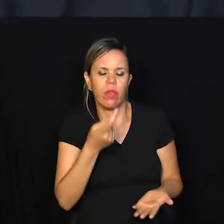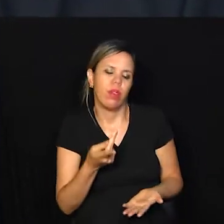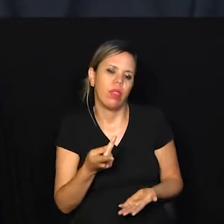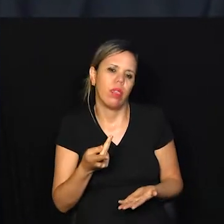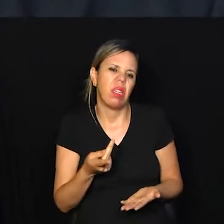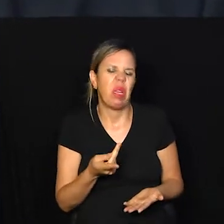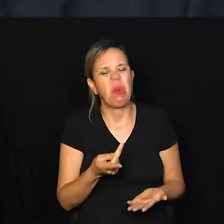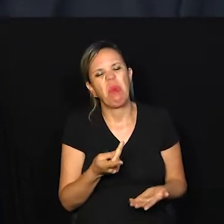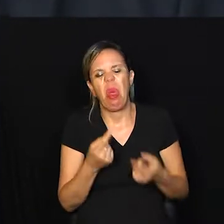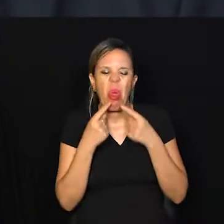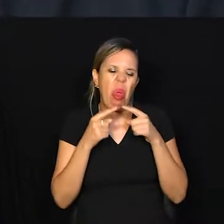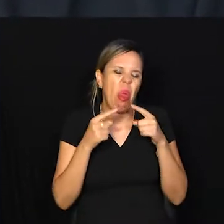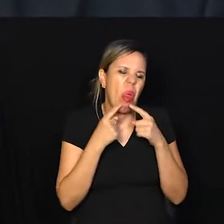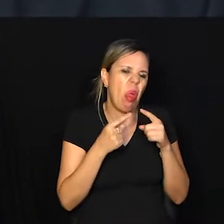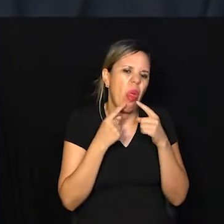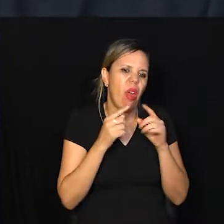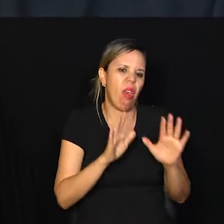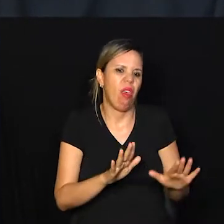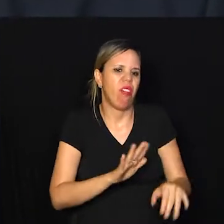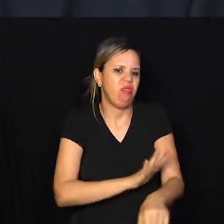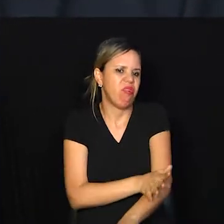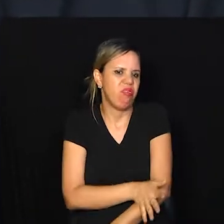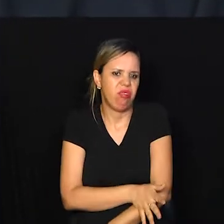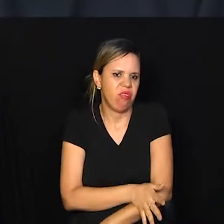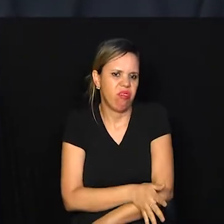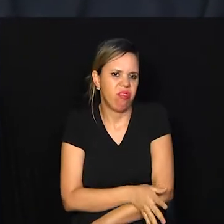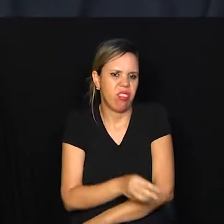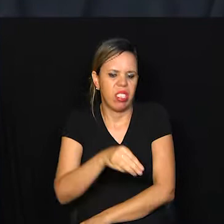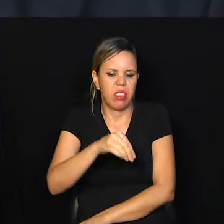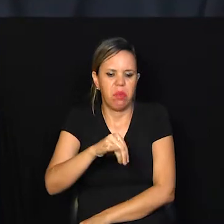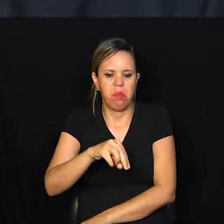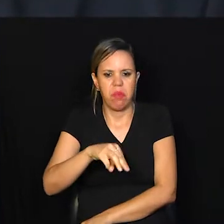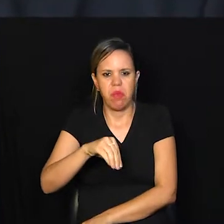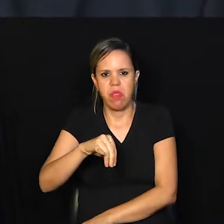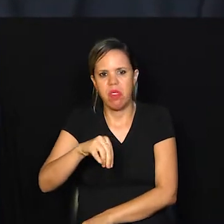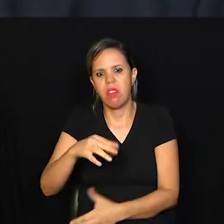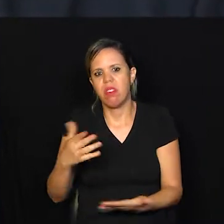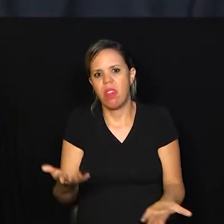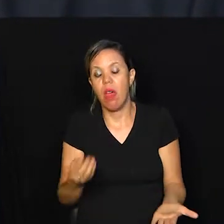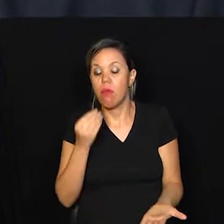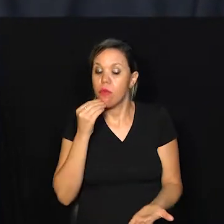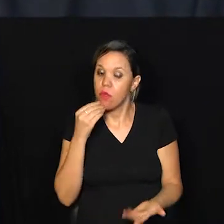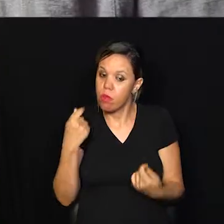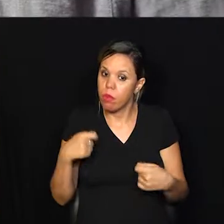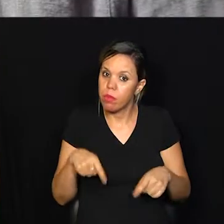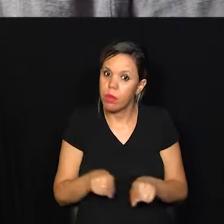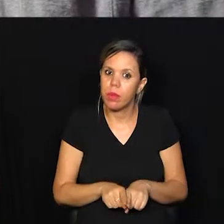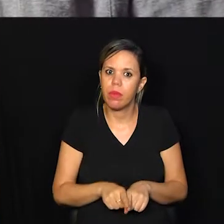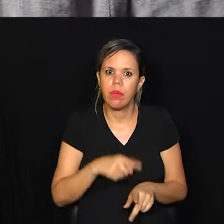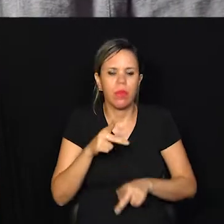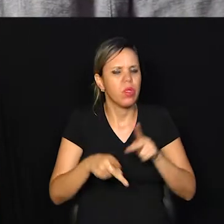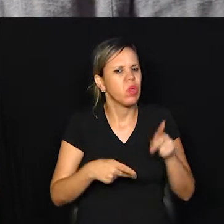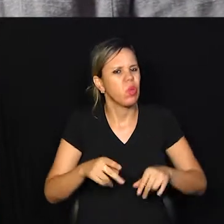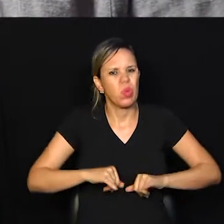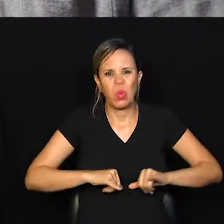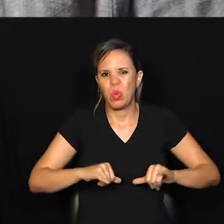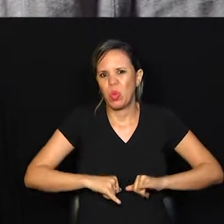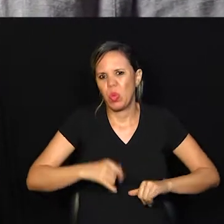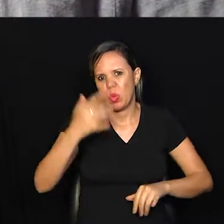muito mimimi, o racismo é mimimi, tá chorando e tal, é questão de oportunidade. O pessoal não sabe a dor que